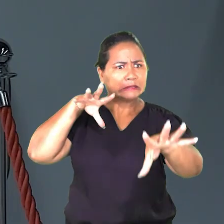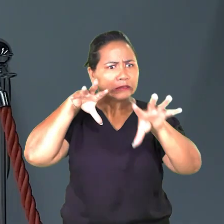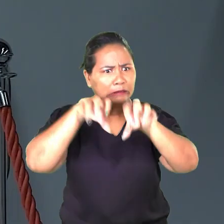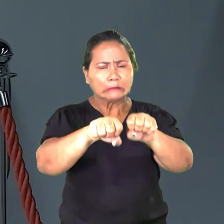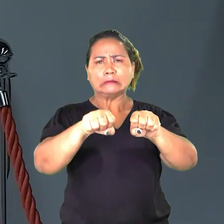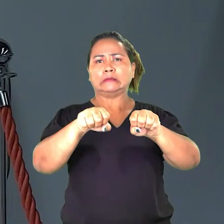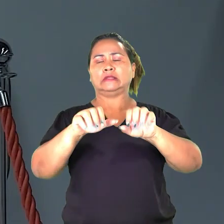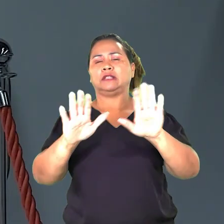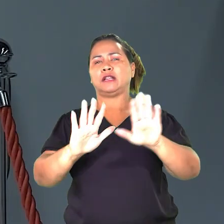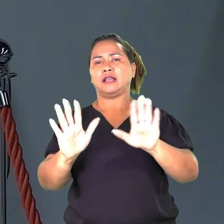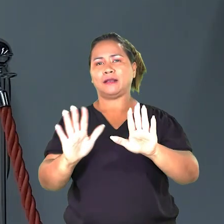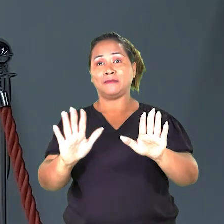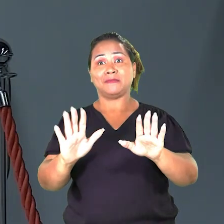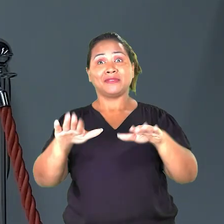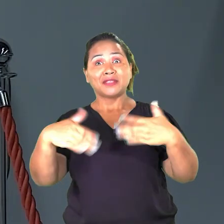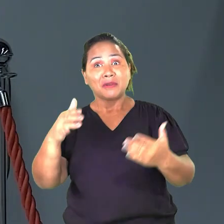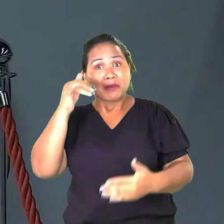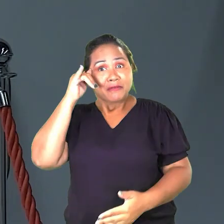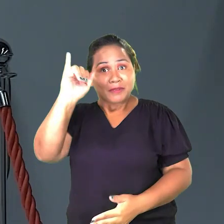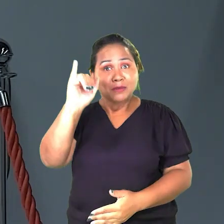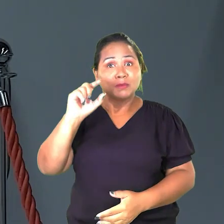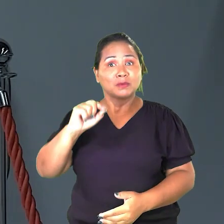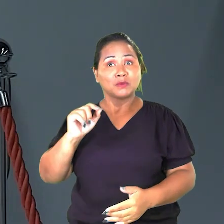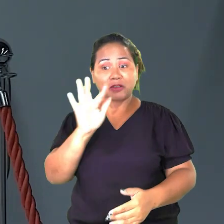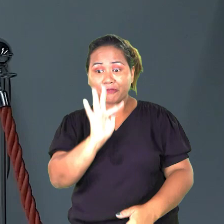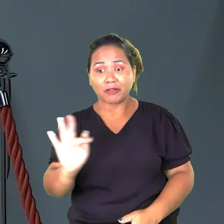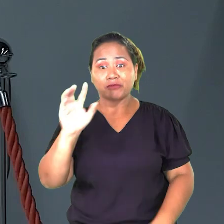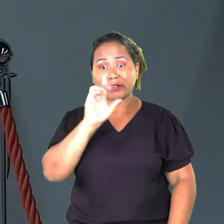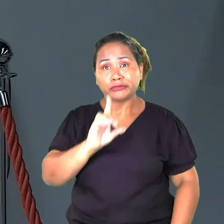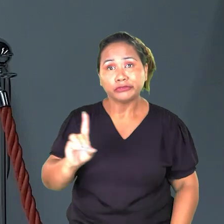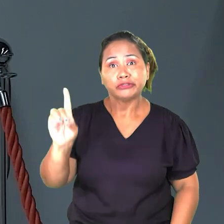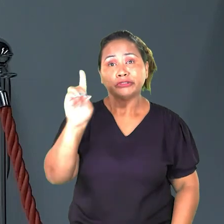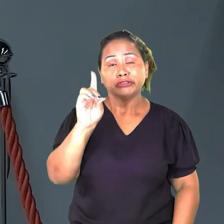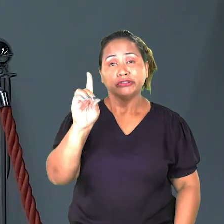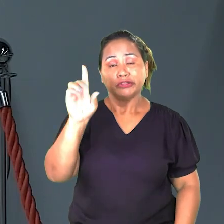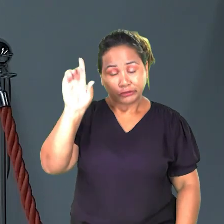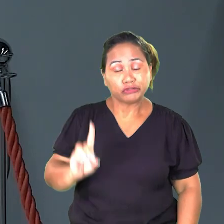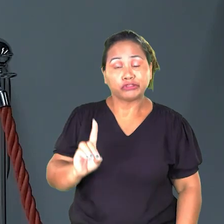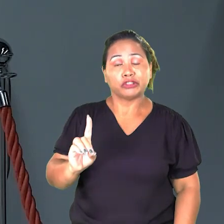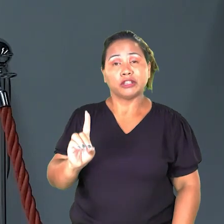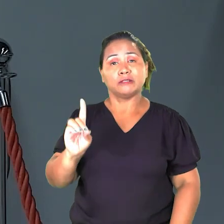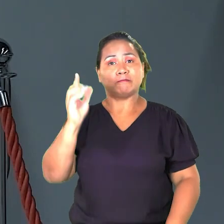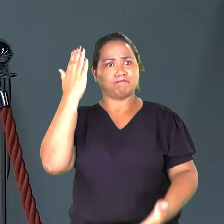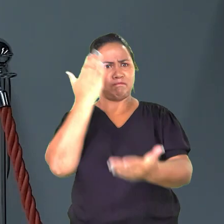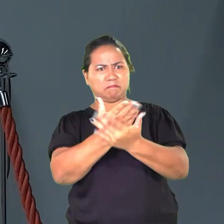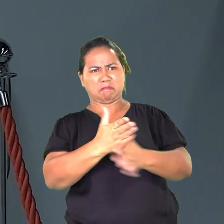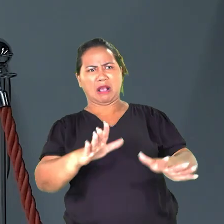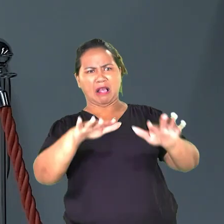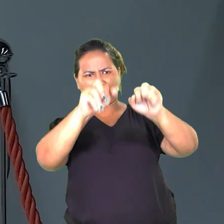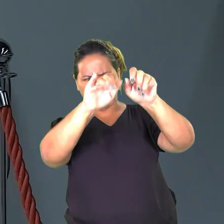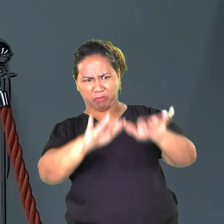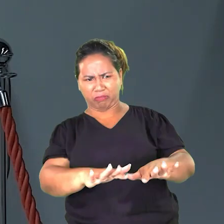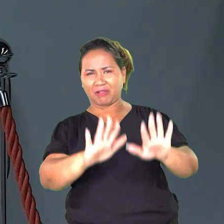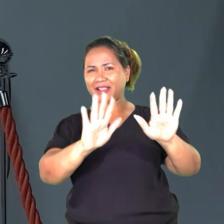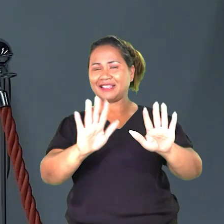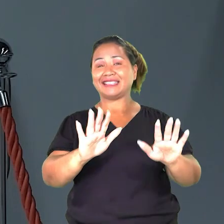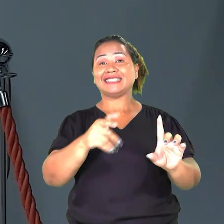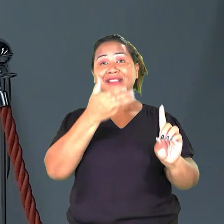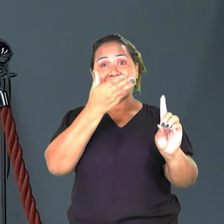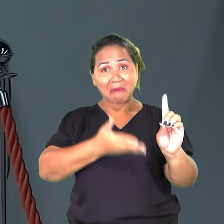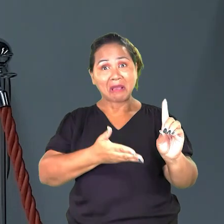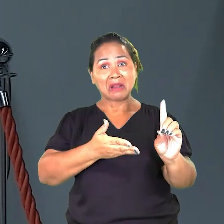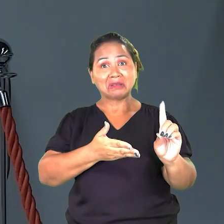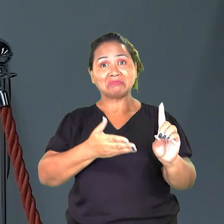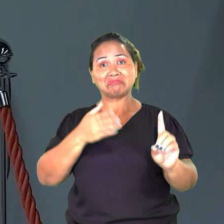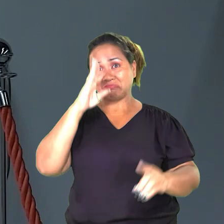faculdade até a chegada da força pública. Tal atitude impediu que a Faculdade de Direito fosse destruída. Naquele momento, Paulo